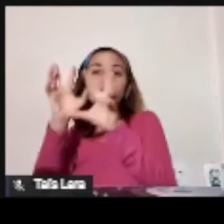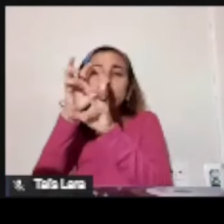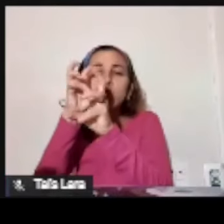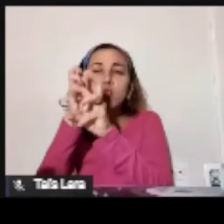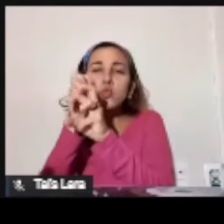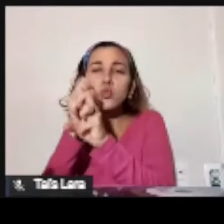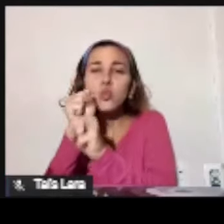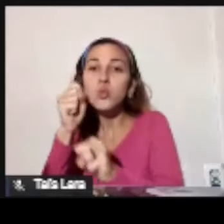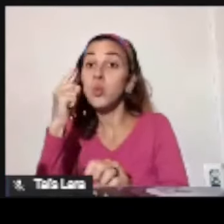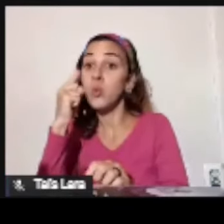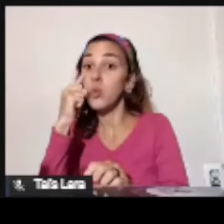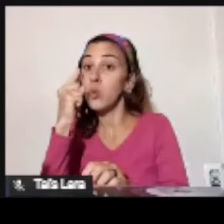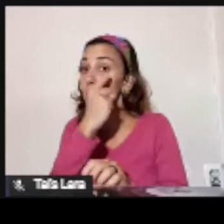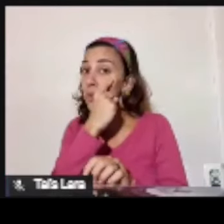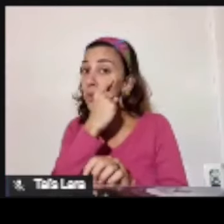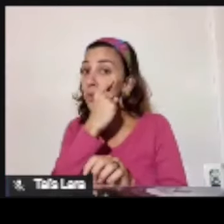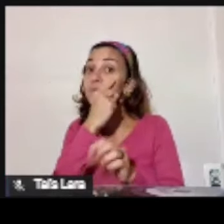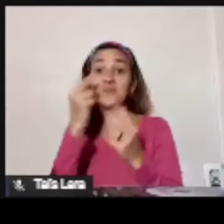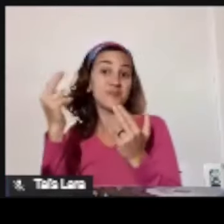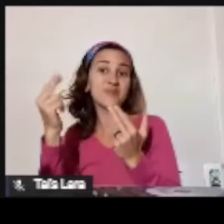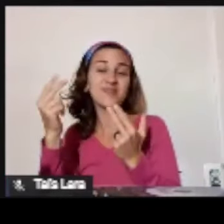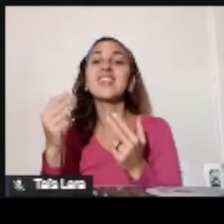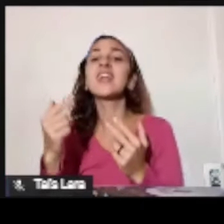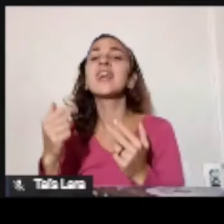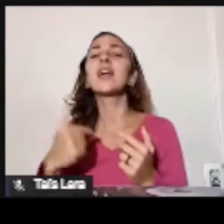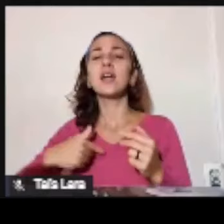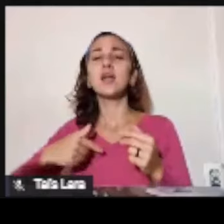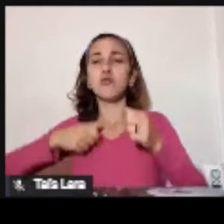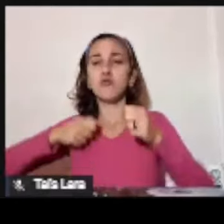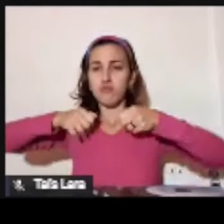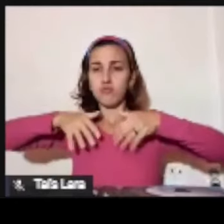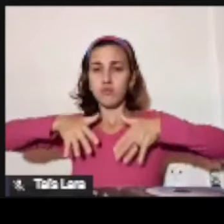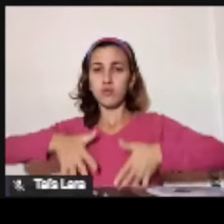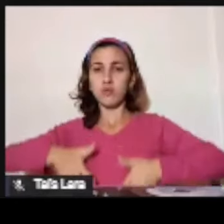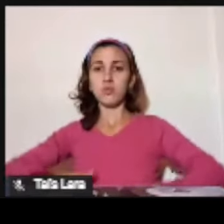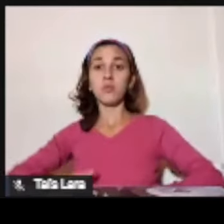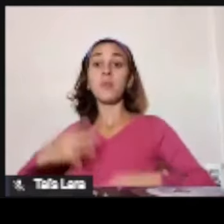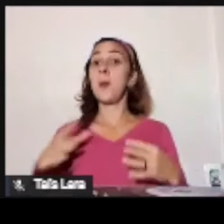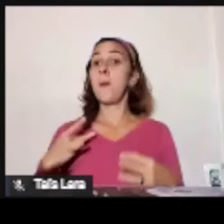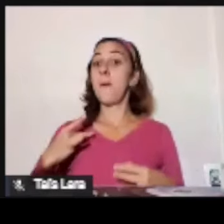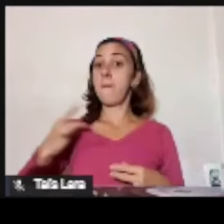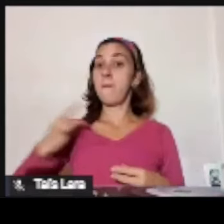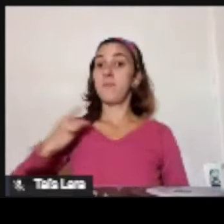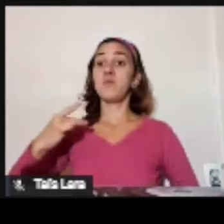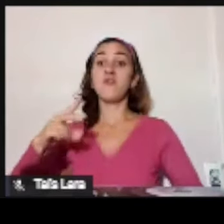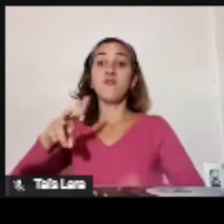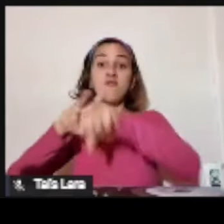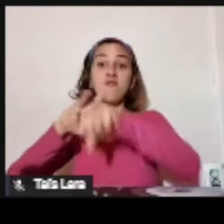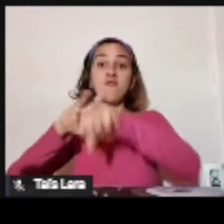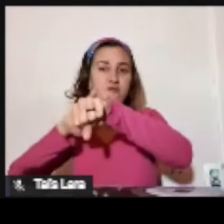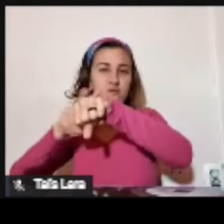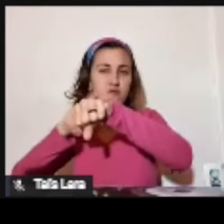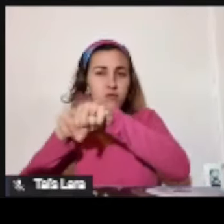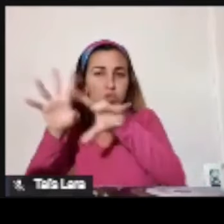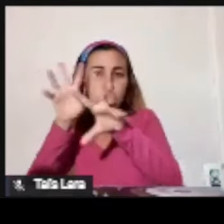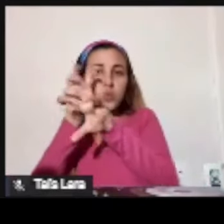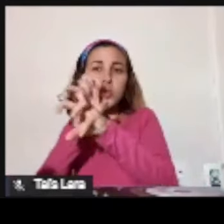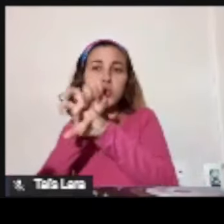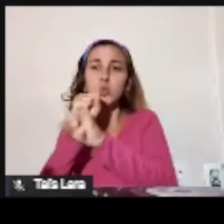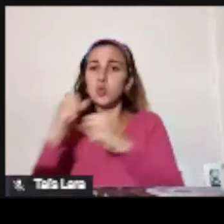castanhos escuros. Eu estou vestindo uma blusa verde escuro com uma jaqueta